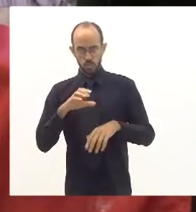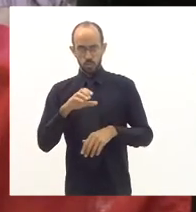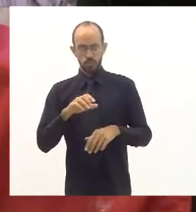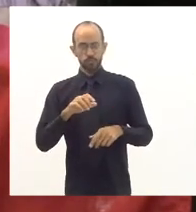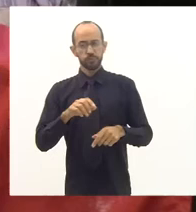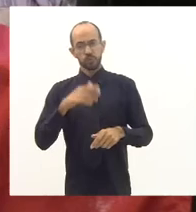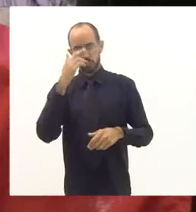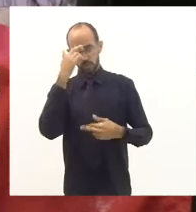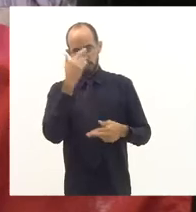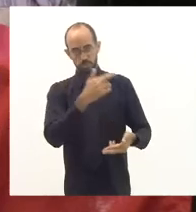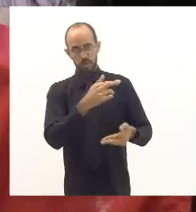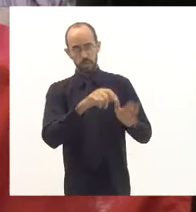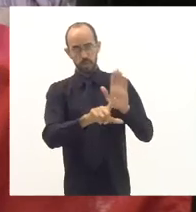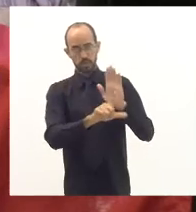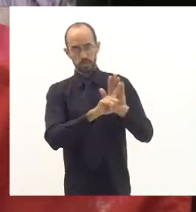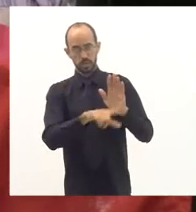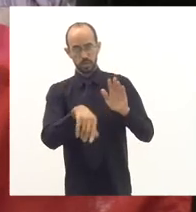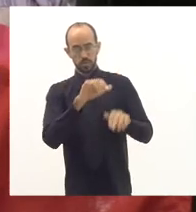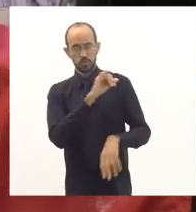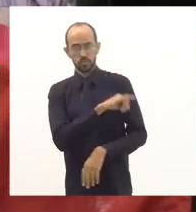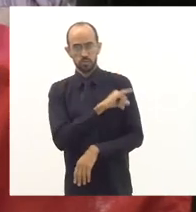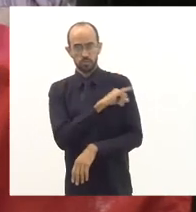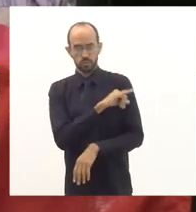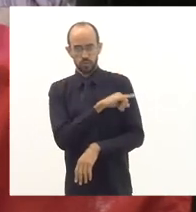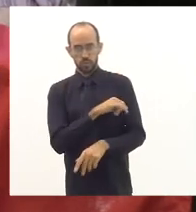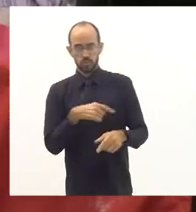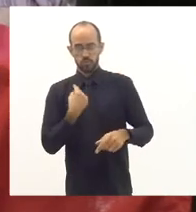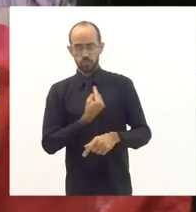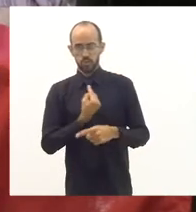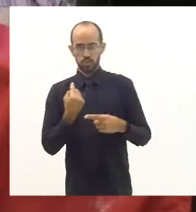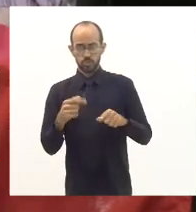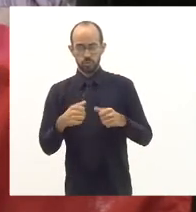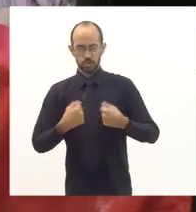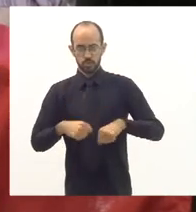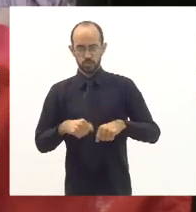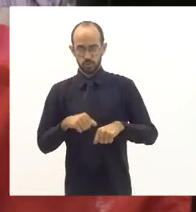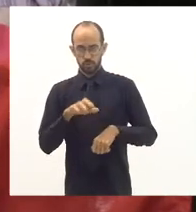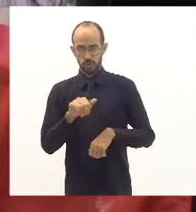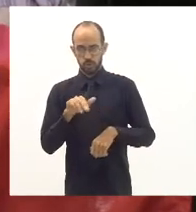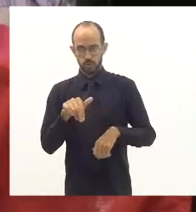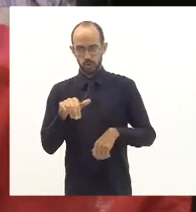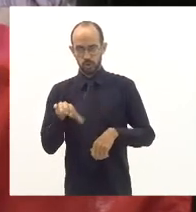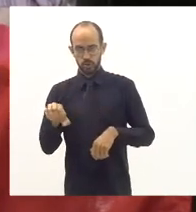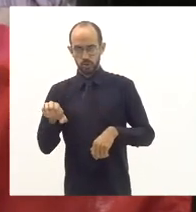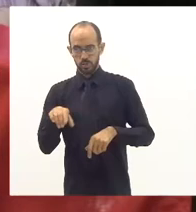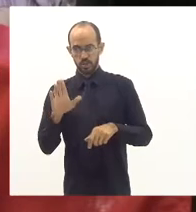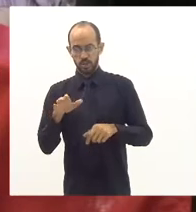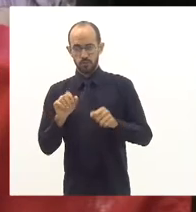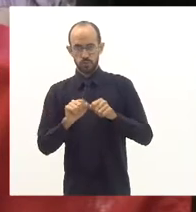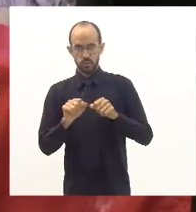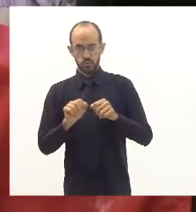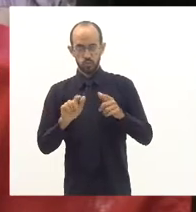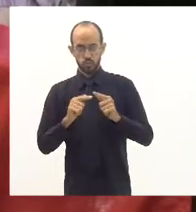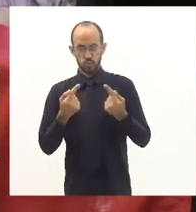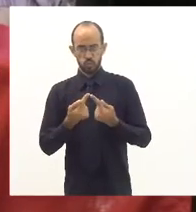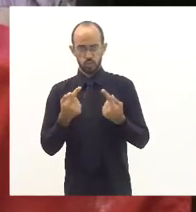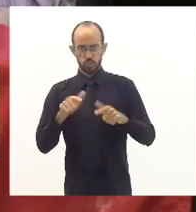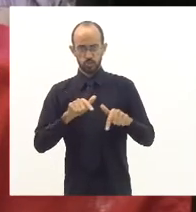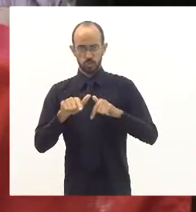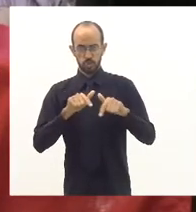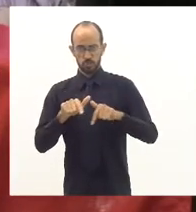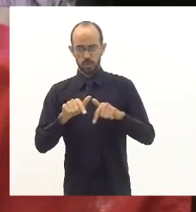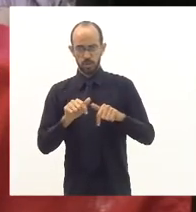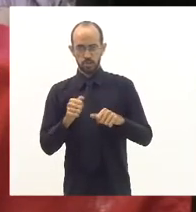leis LGBT do Rio de Janeiro. A gente precisa, o Hernani já fez um grupo de trabalho para a implementação da lei, que